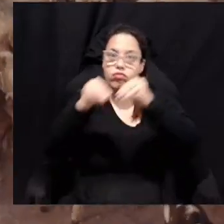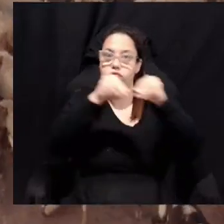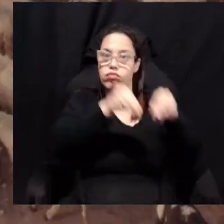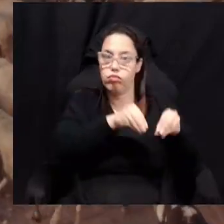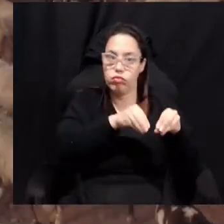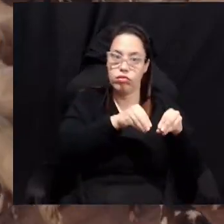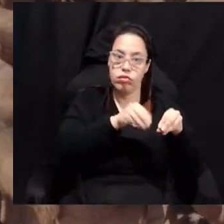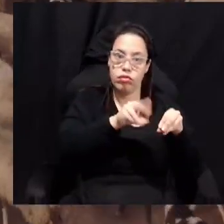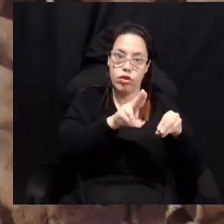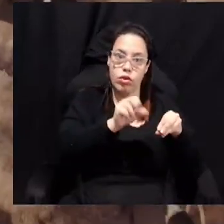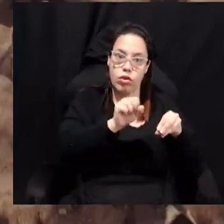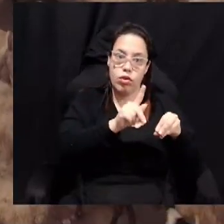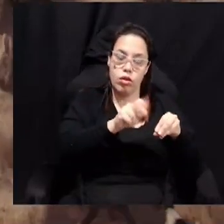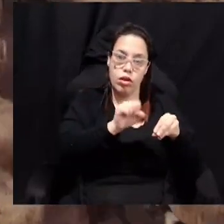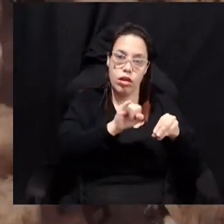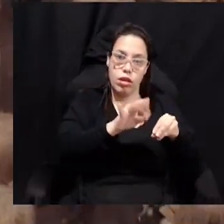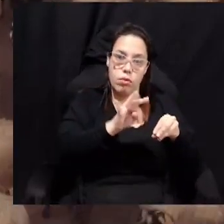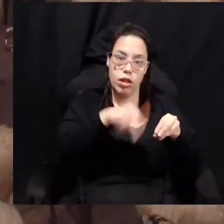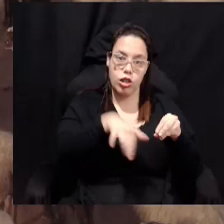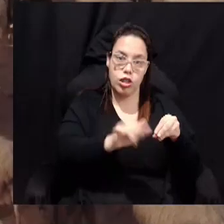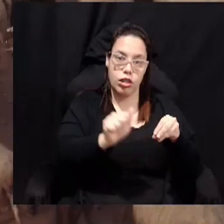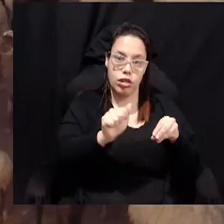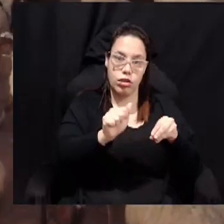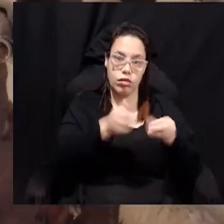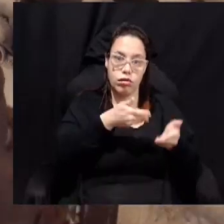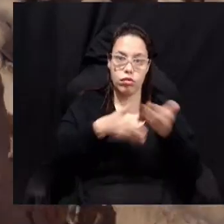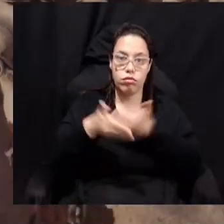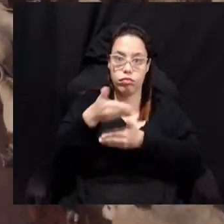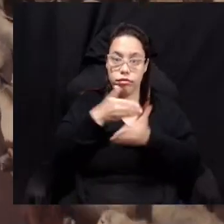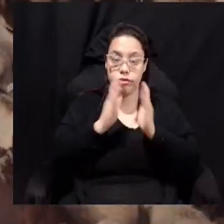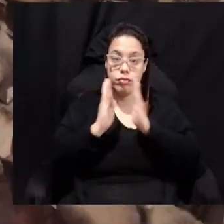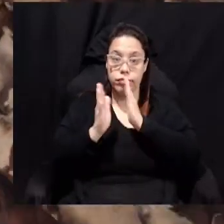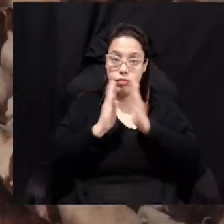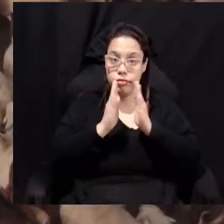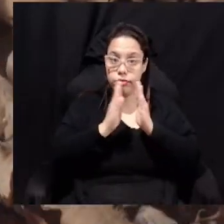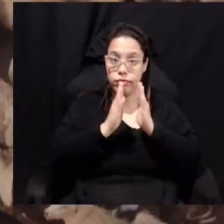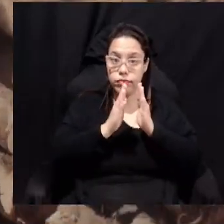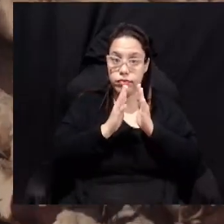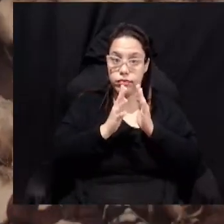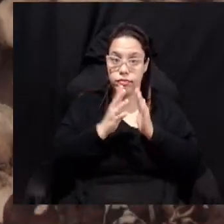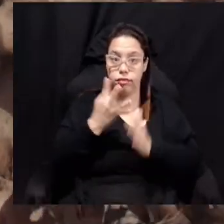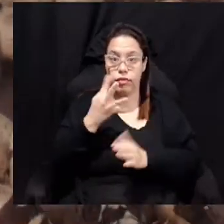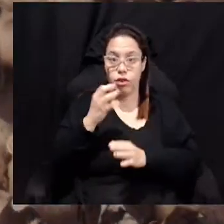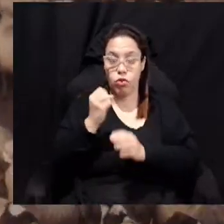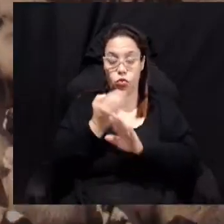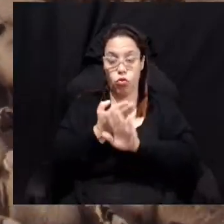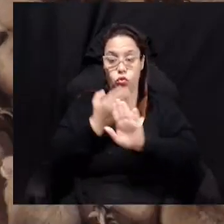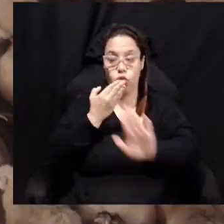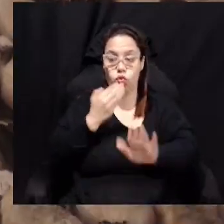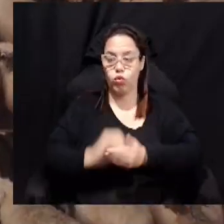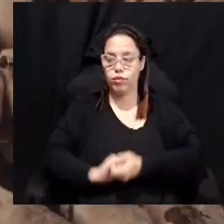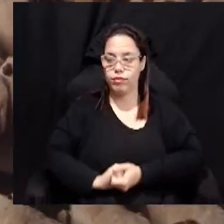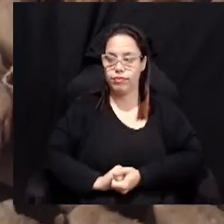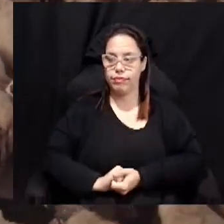em Tapetinga, onde estão passando por um período de quarentena.